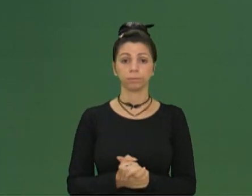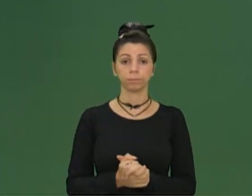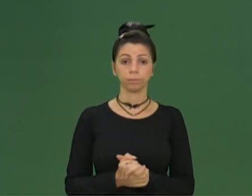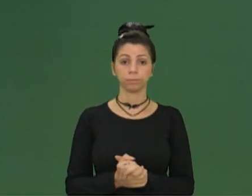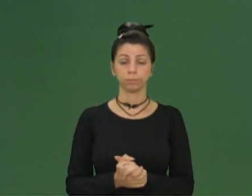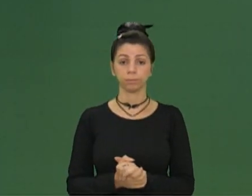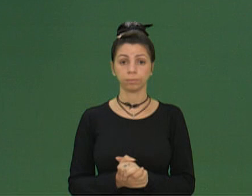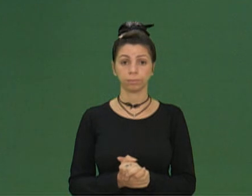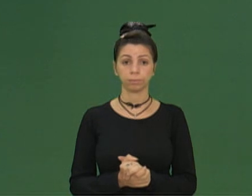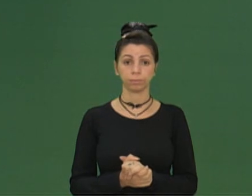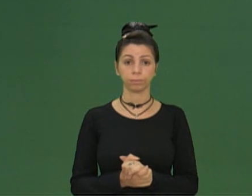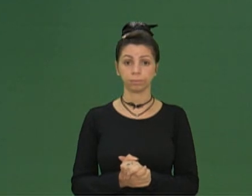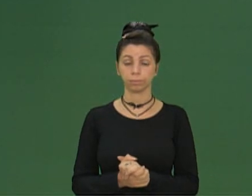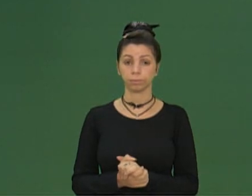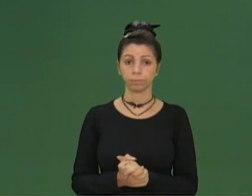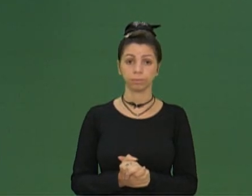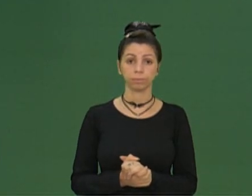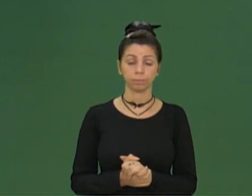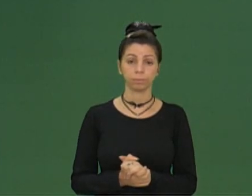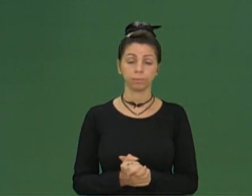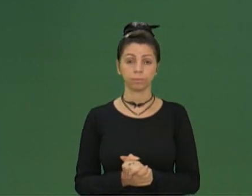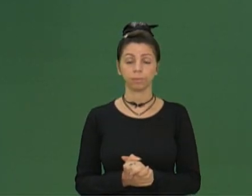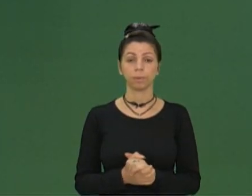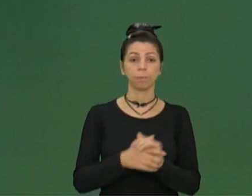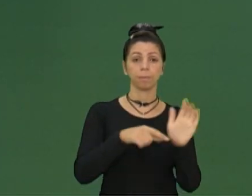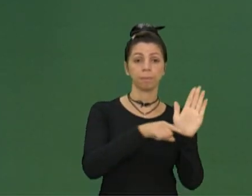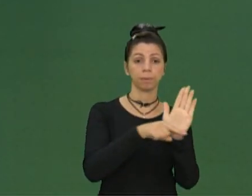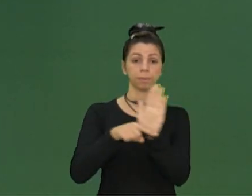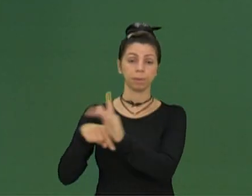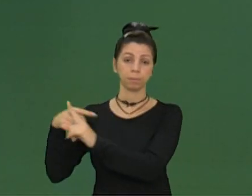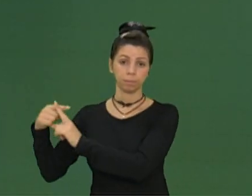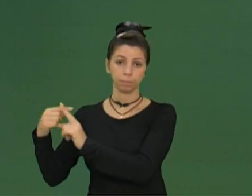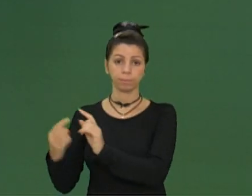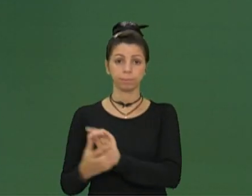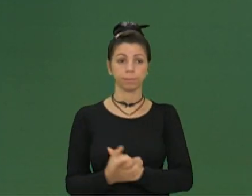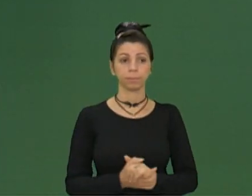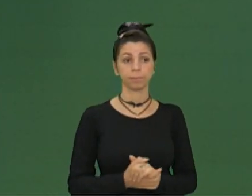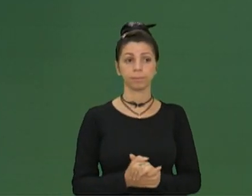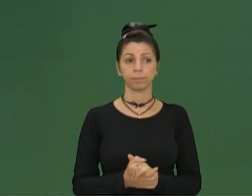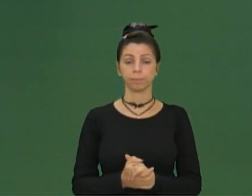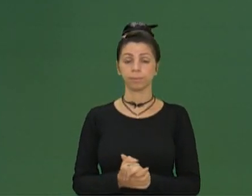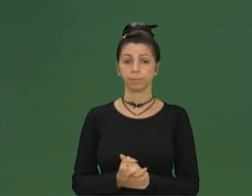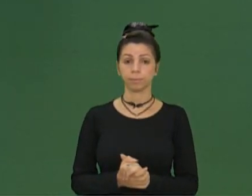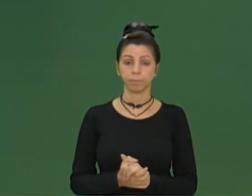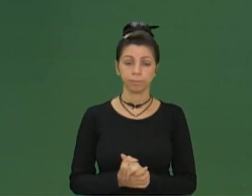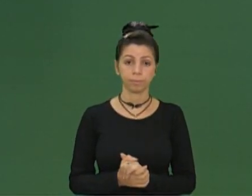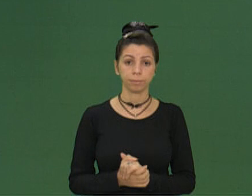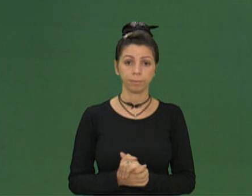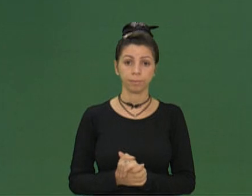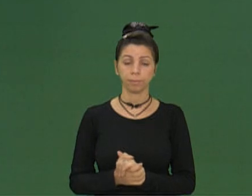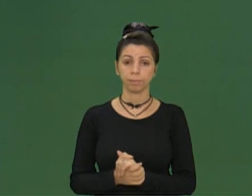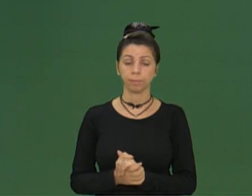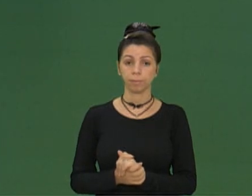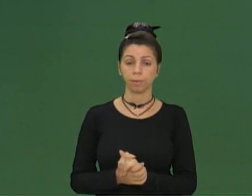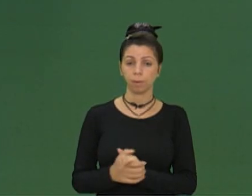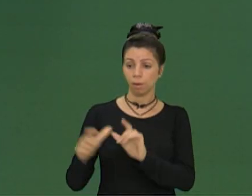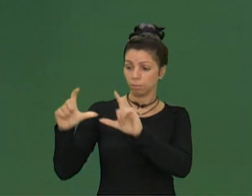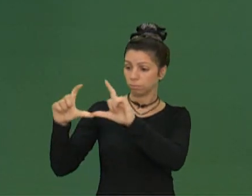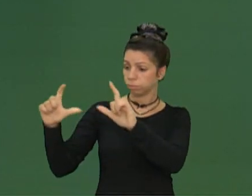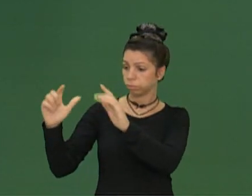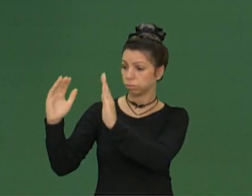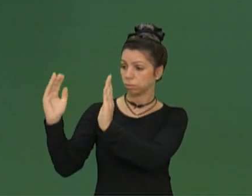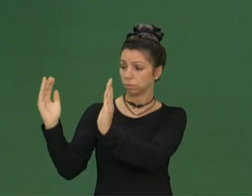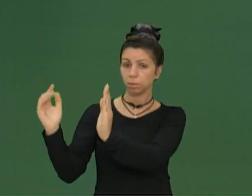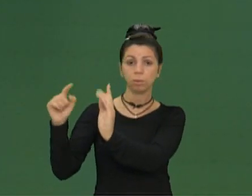né? Vai ser o quê? O 3, menos com menos é mais. E aqui, o que eu fiz aqui? Coloquei o balãozinho para vocês, multipliquei